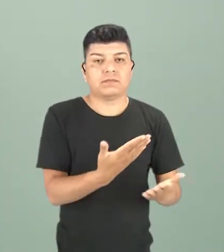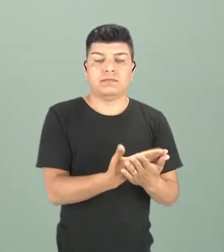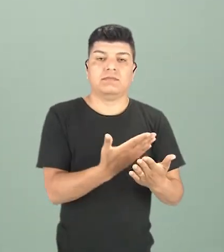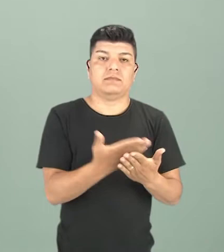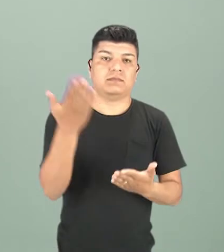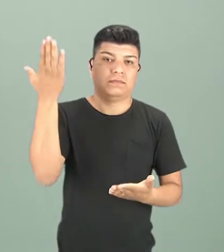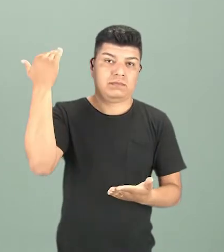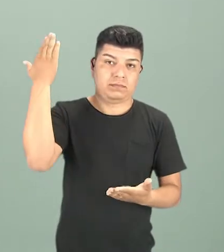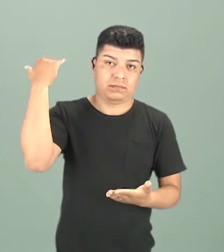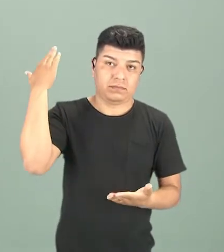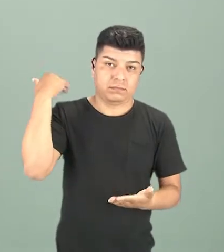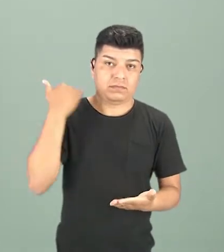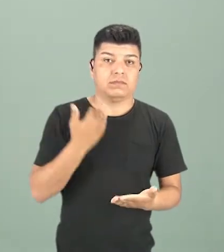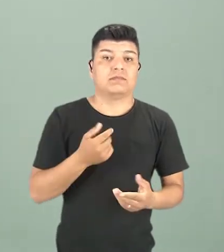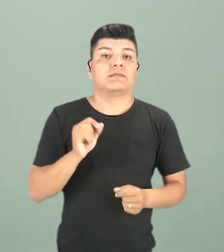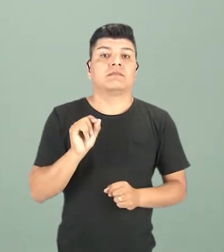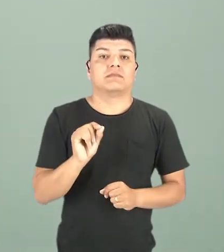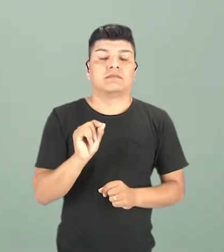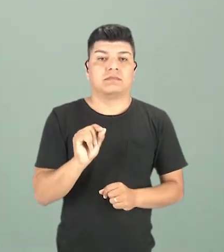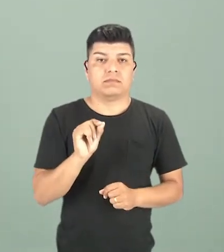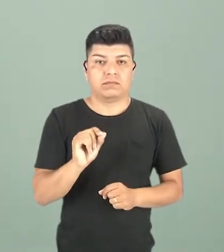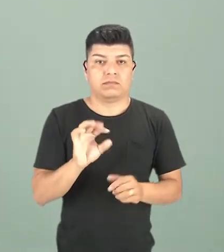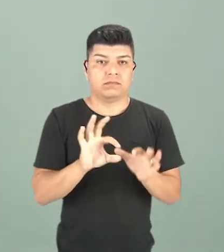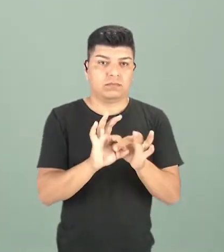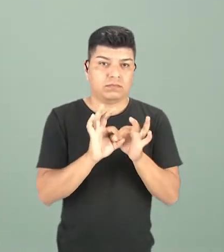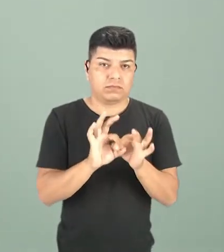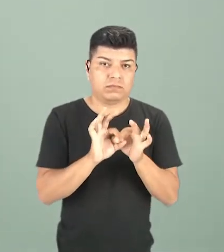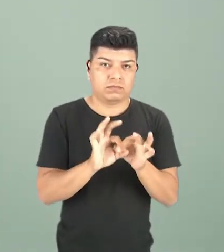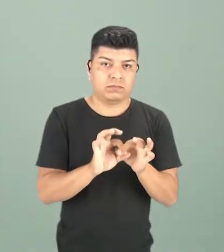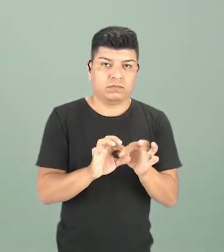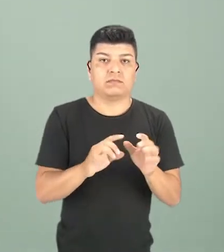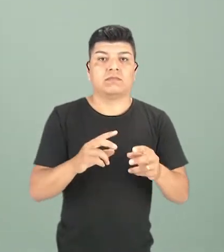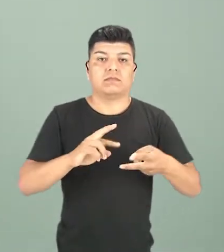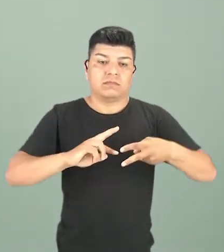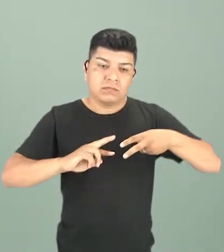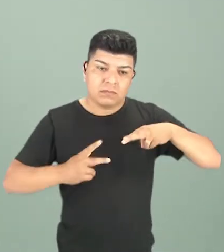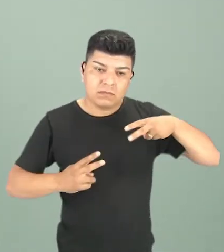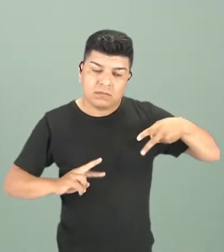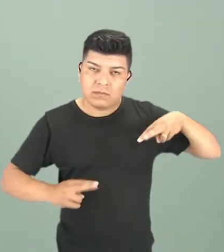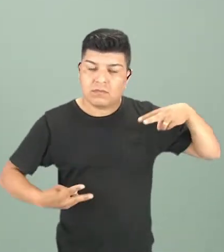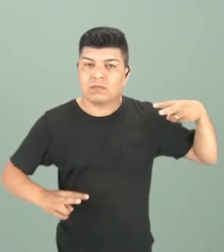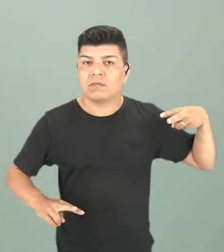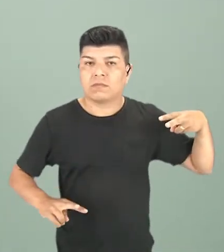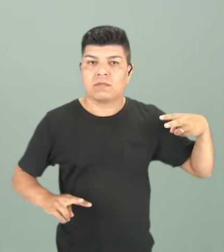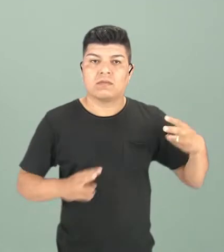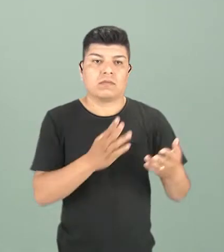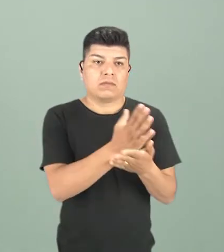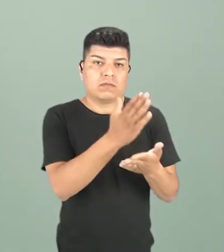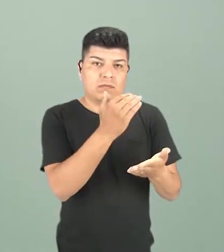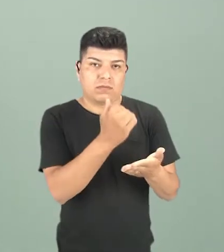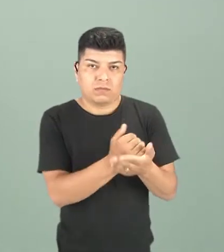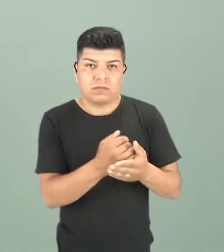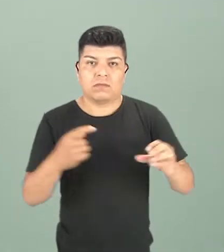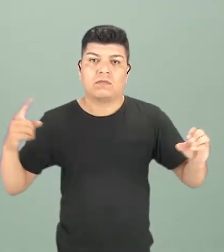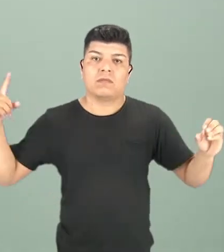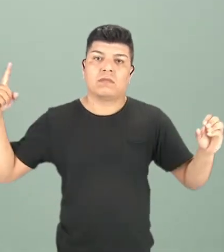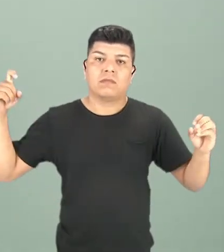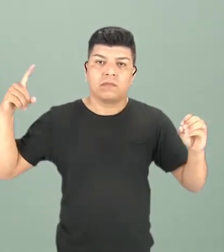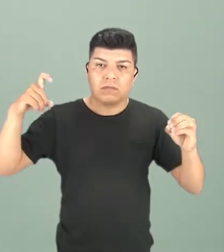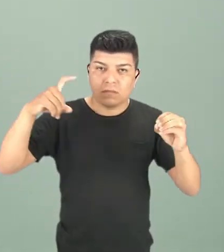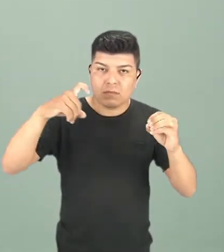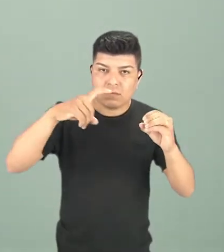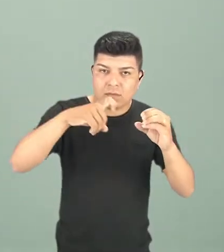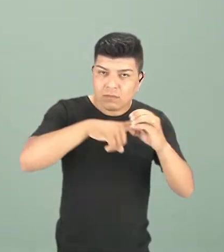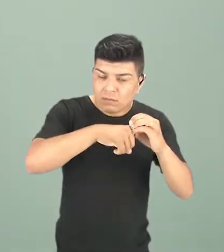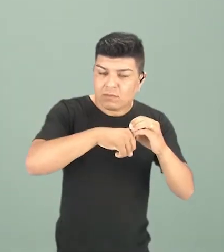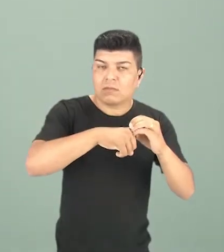essas interações gênicas, esse processo de divisão, fecundação, permuta gênica, todos esses processos